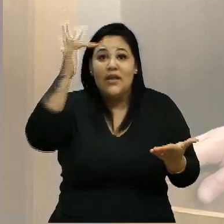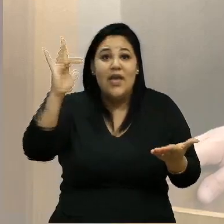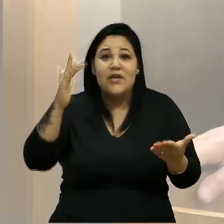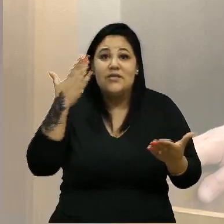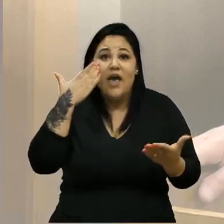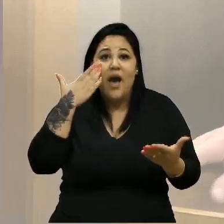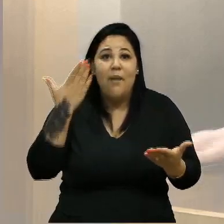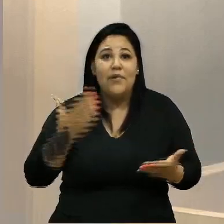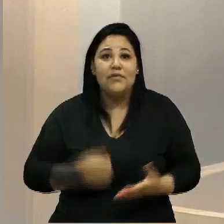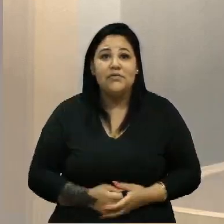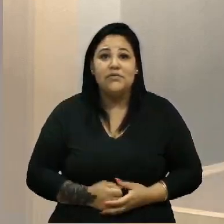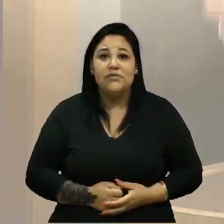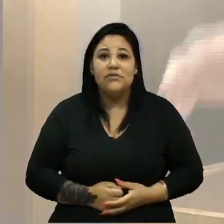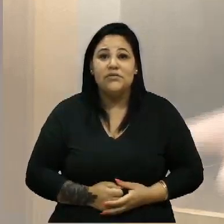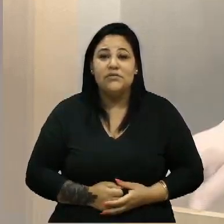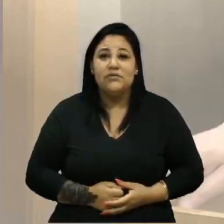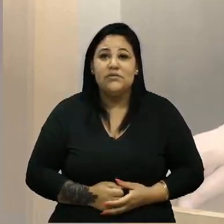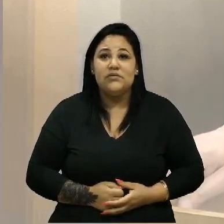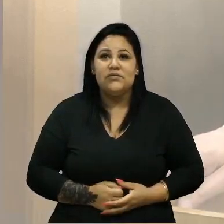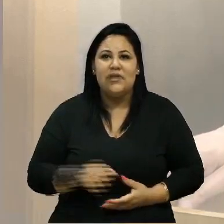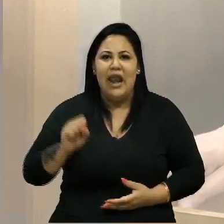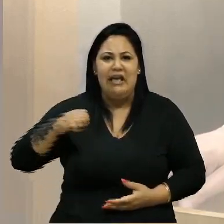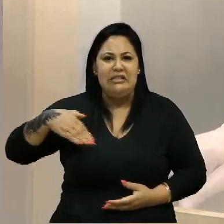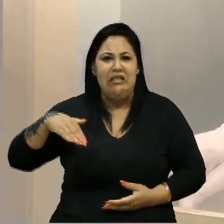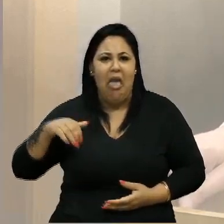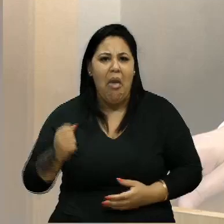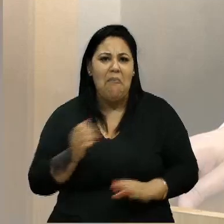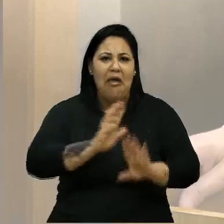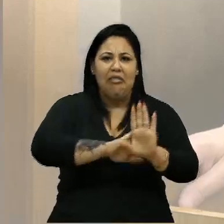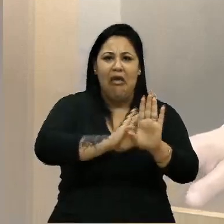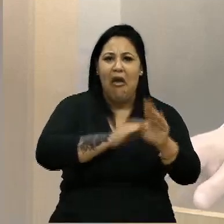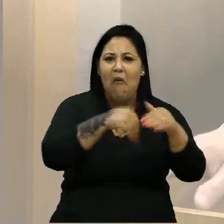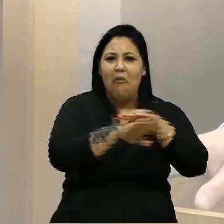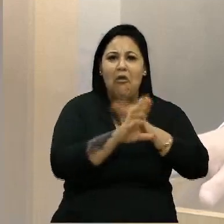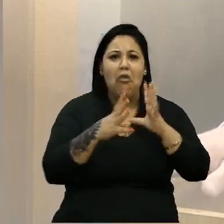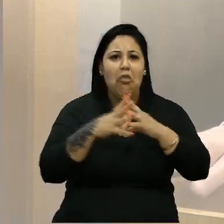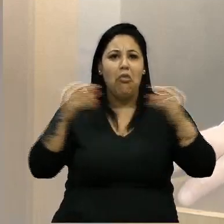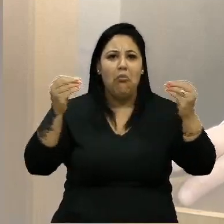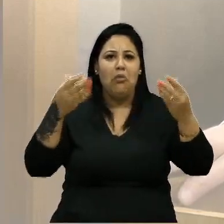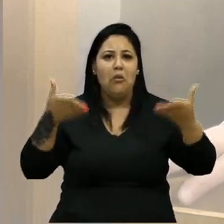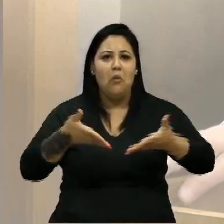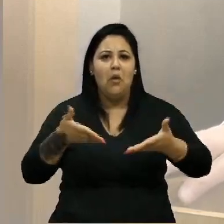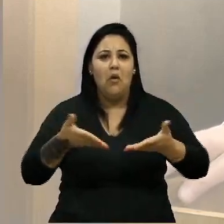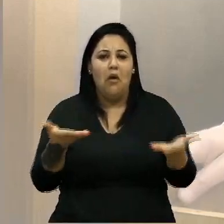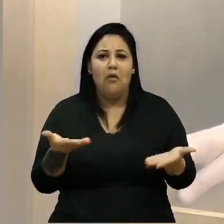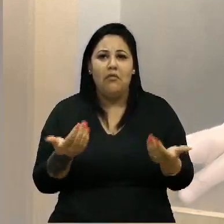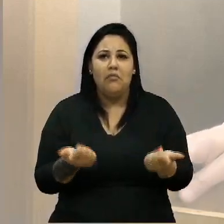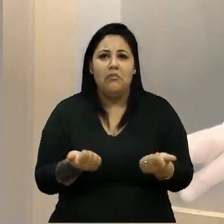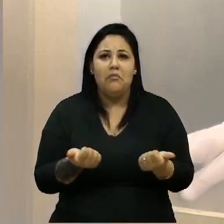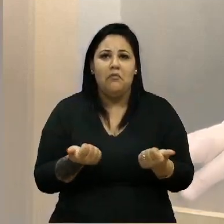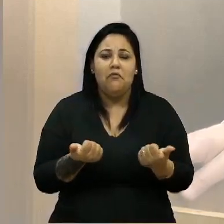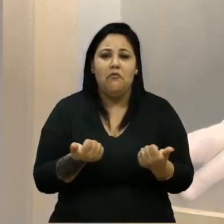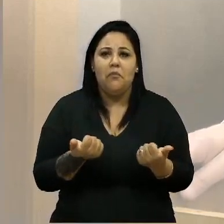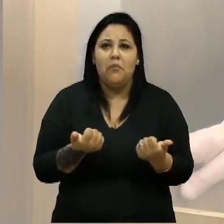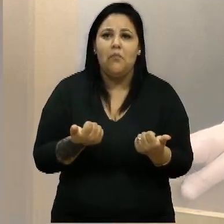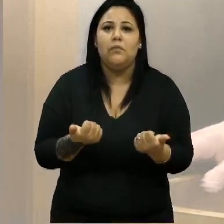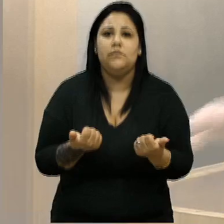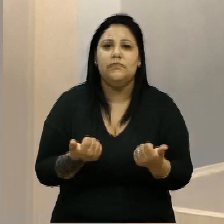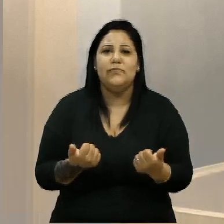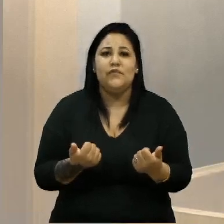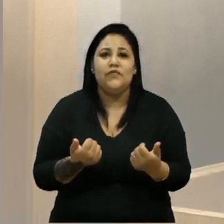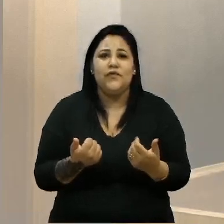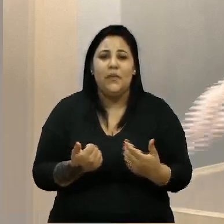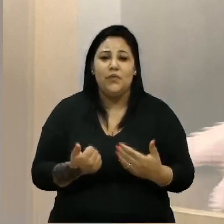lá atrás de uma lona, hoje não sei mais se está na SEMA, sumiu o castramóvel. Vamos entregar o castramóvel para uma ONG?